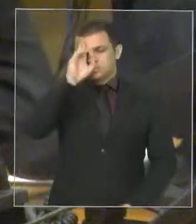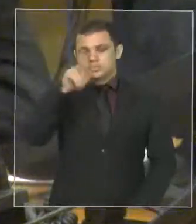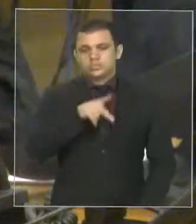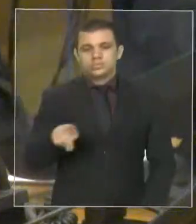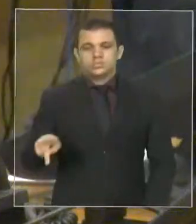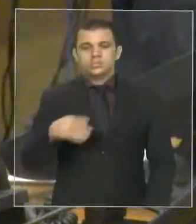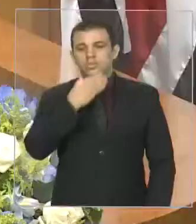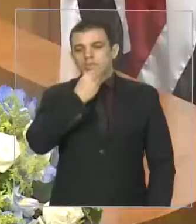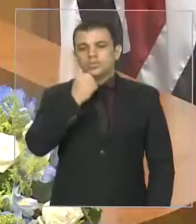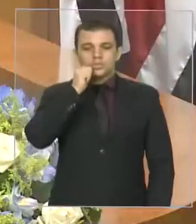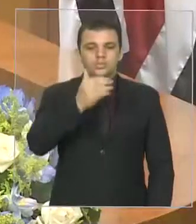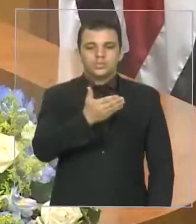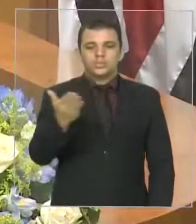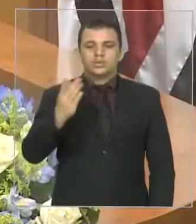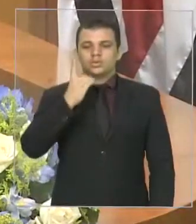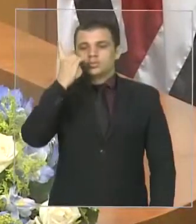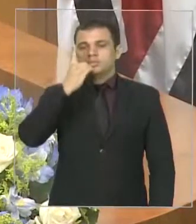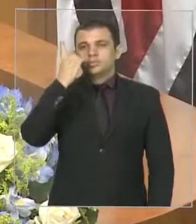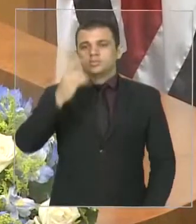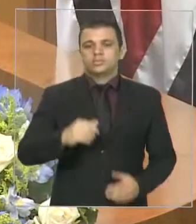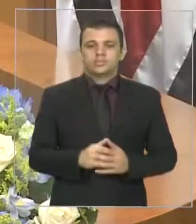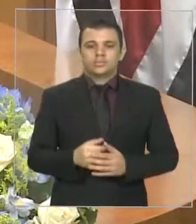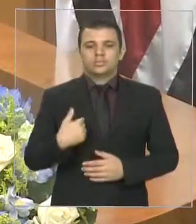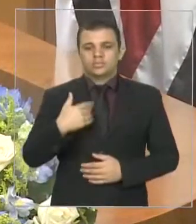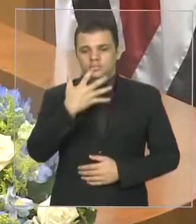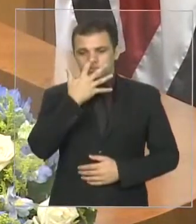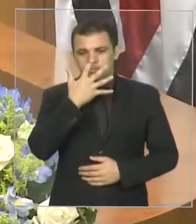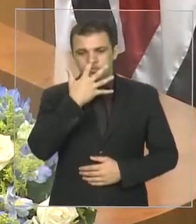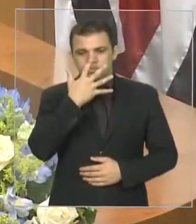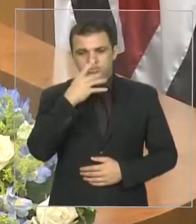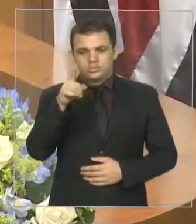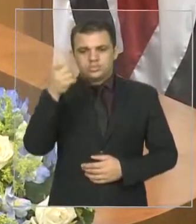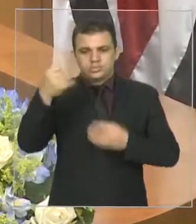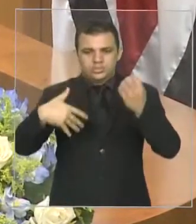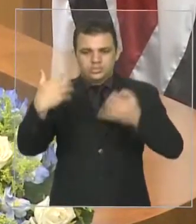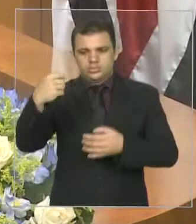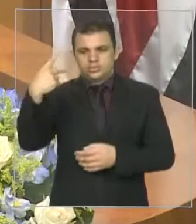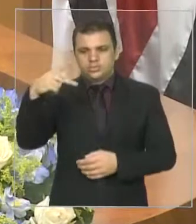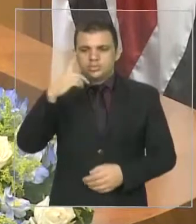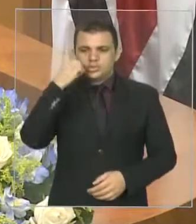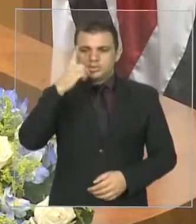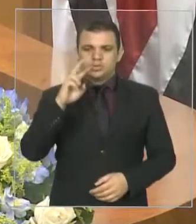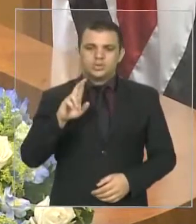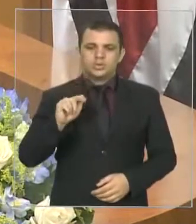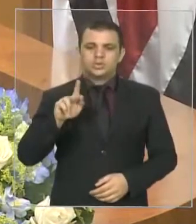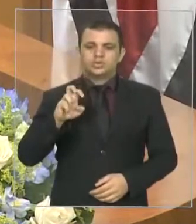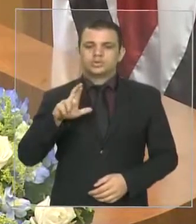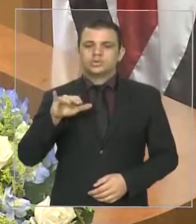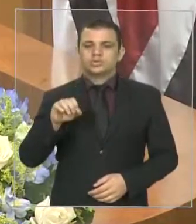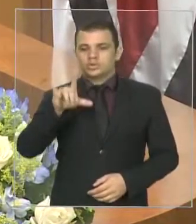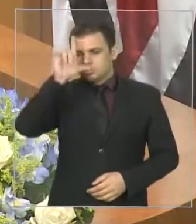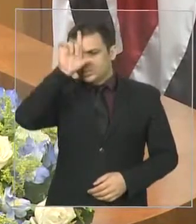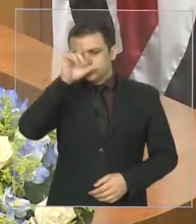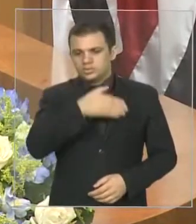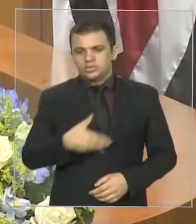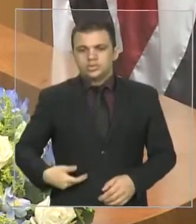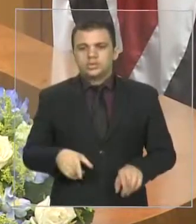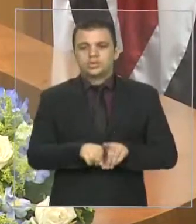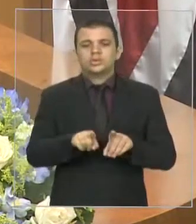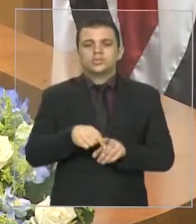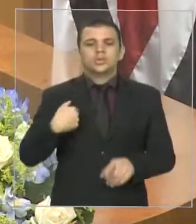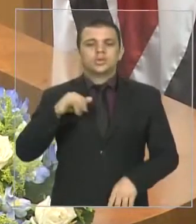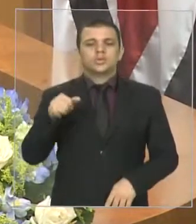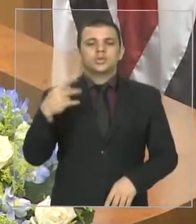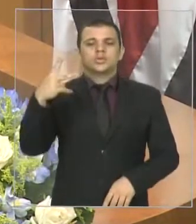Senhores deputados, senhoras deputadas, ouvi atentamente as explicações do deputado Rogério Cafeteira, líder do governo, e eu queria aproveitar, inclusive, as palavras